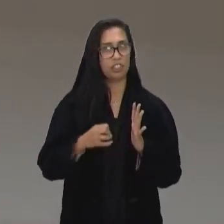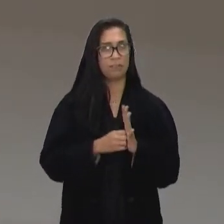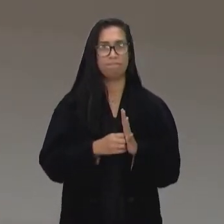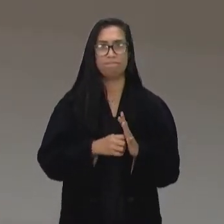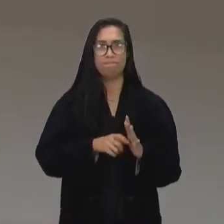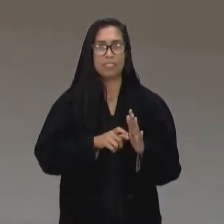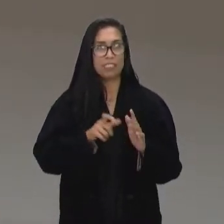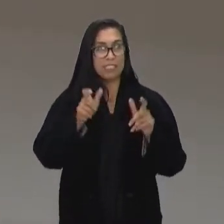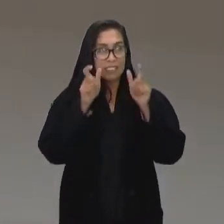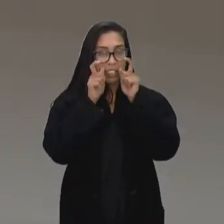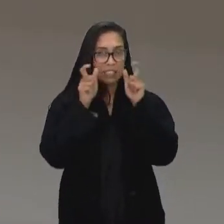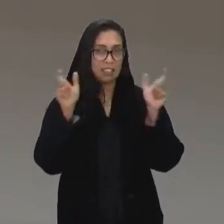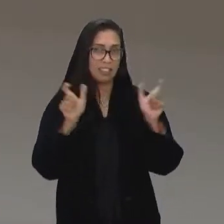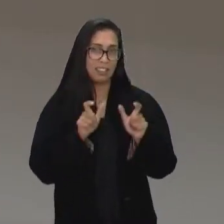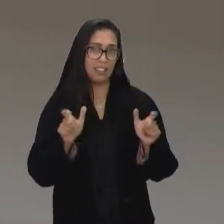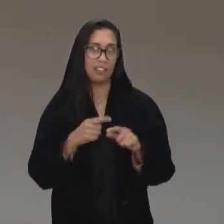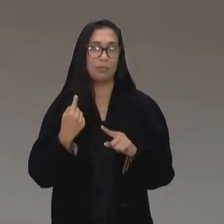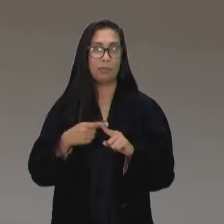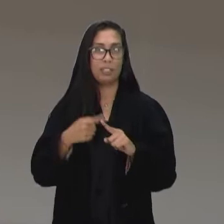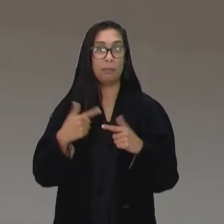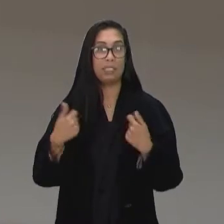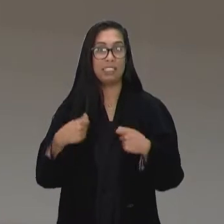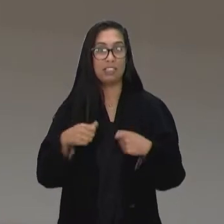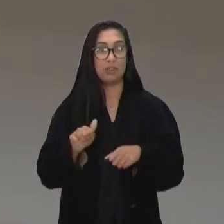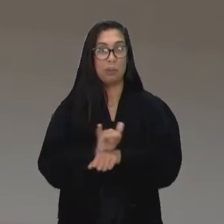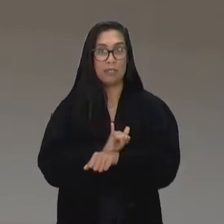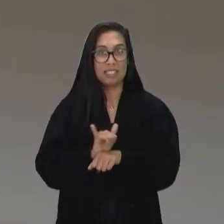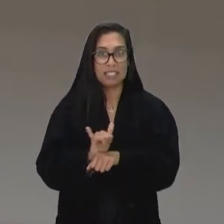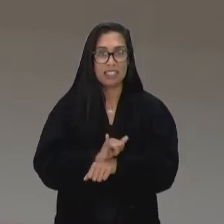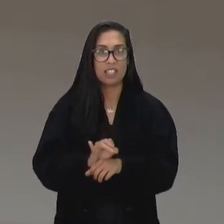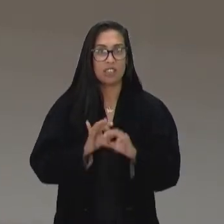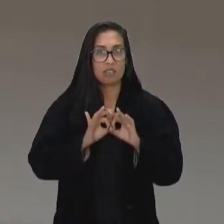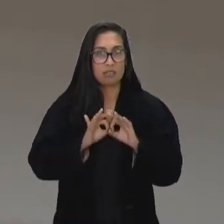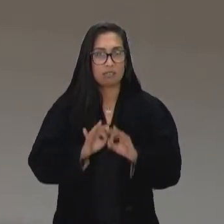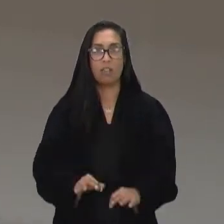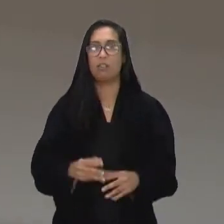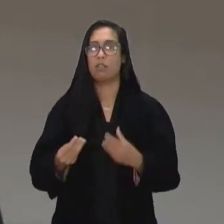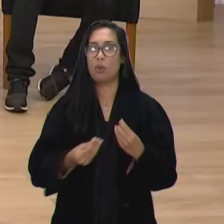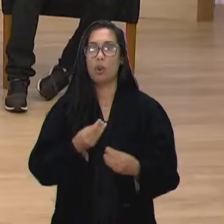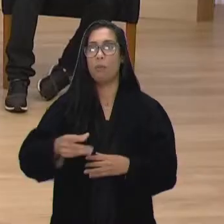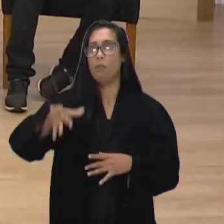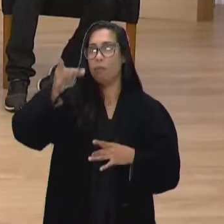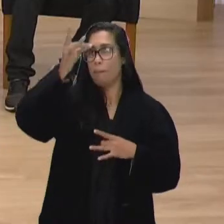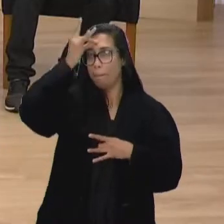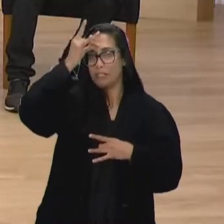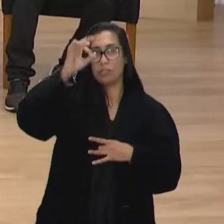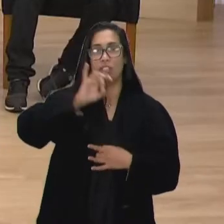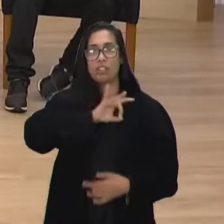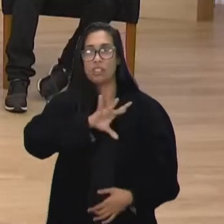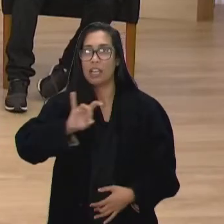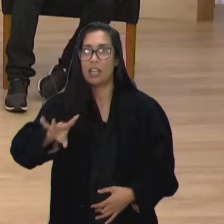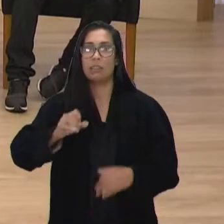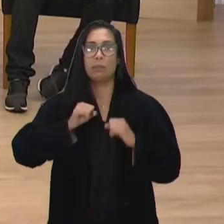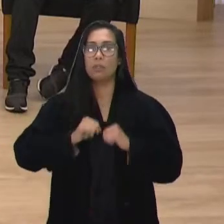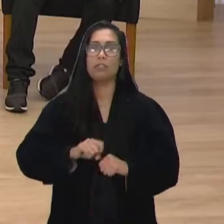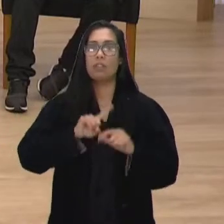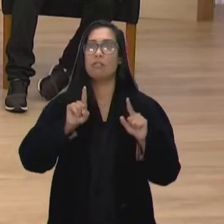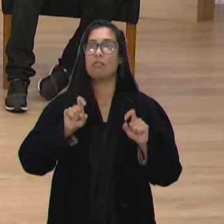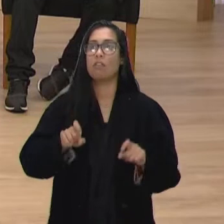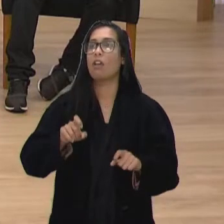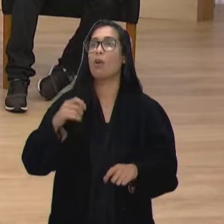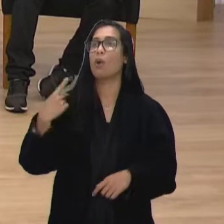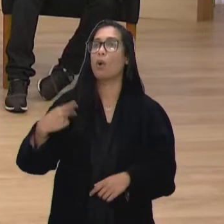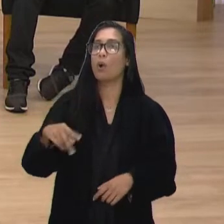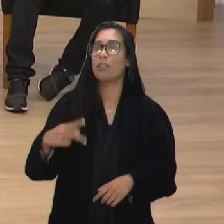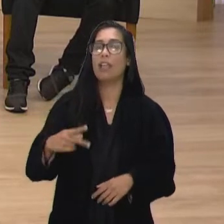teve que calcular bem o que a gente ia colocar no personagem. Sim. Força, destreza ou algo do tipo. Às vezes é meio